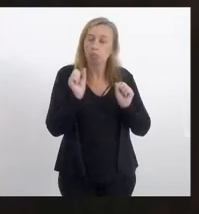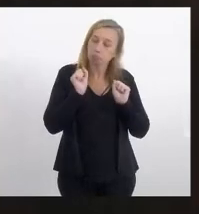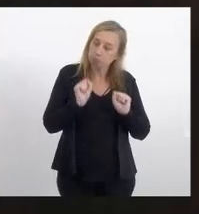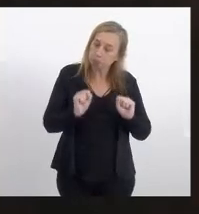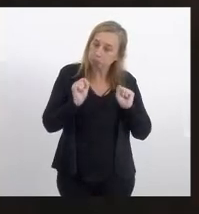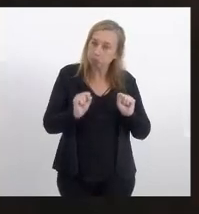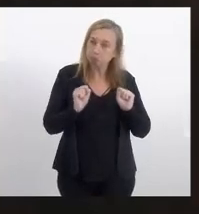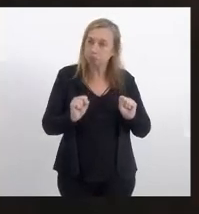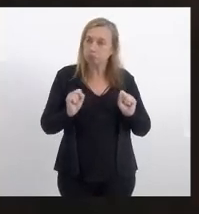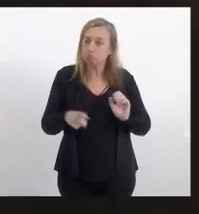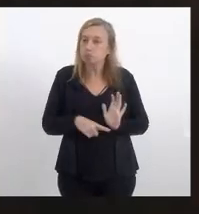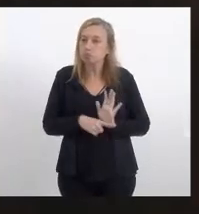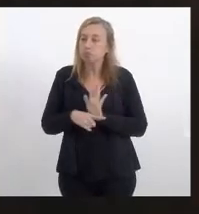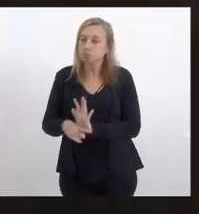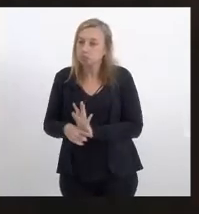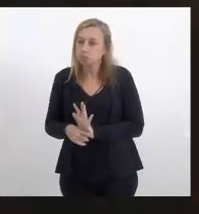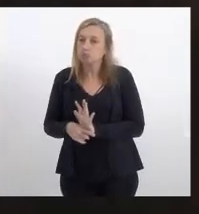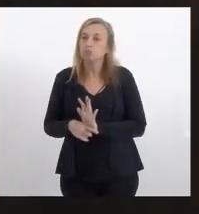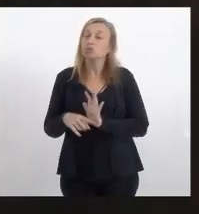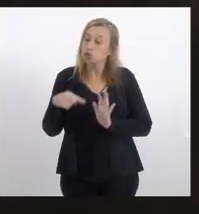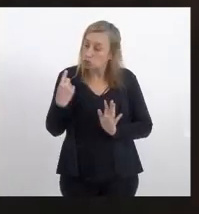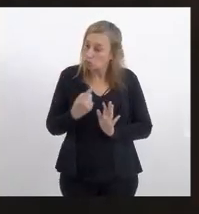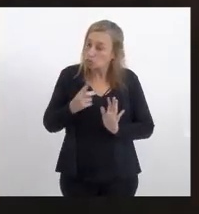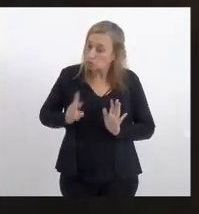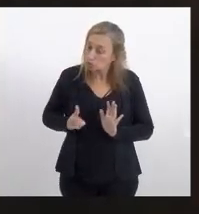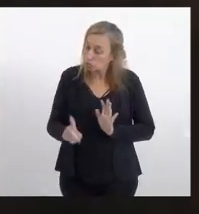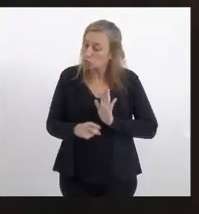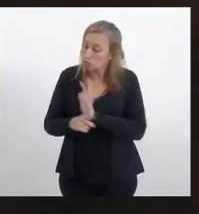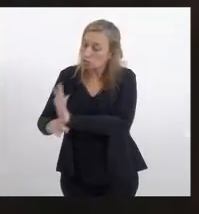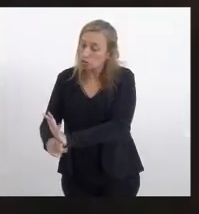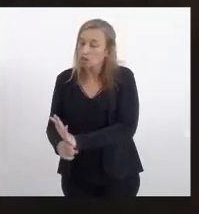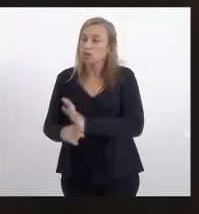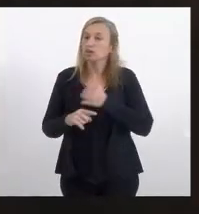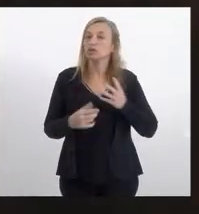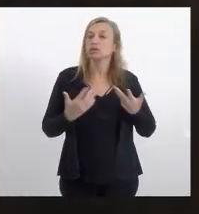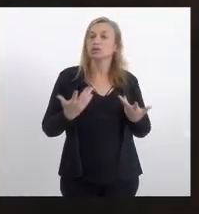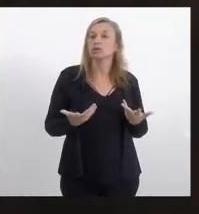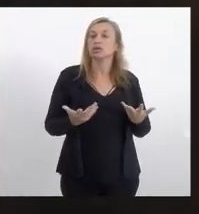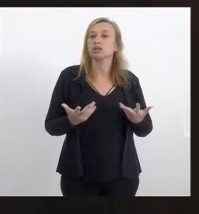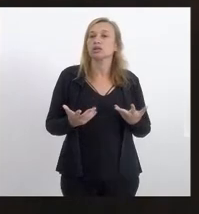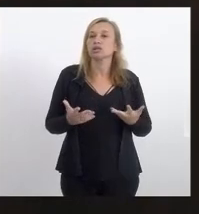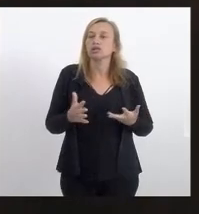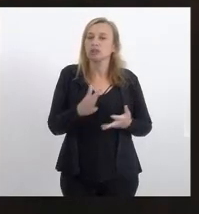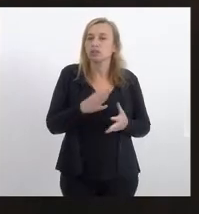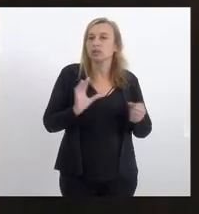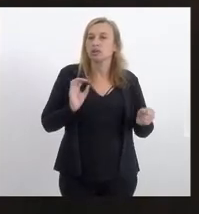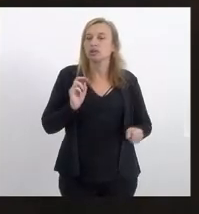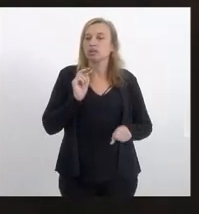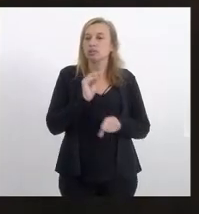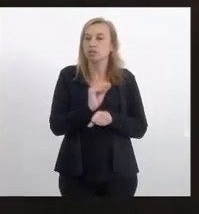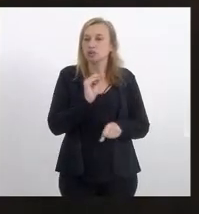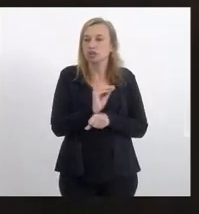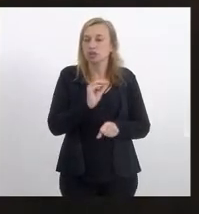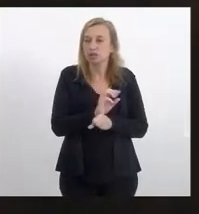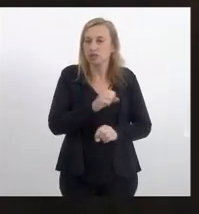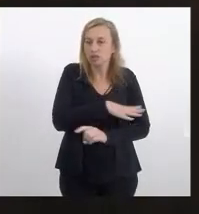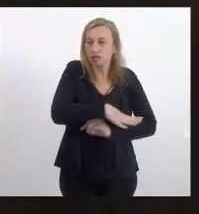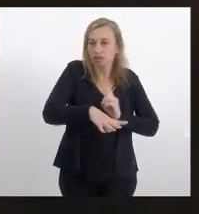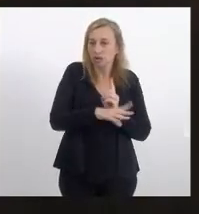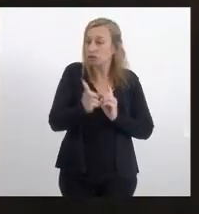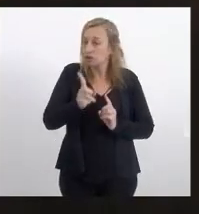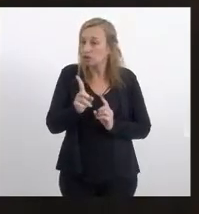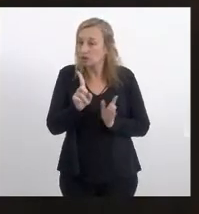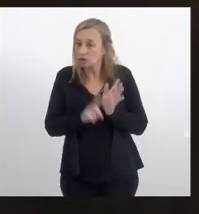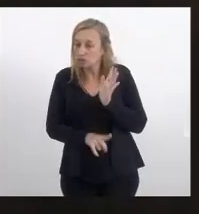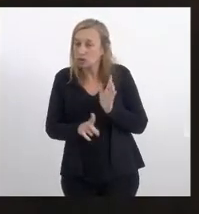gente pode colaborar e estamos colaborando participamos na parte da proteção social não da parte da